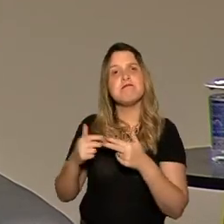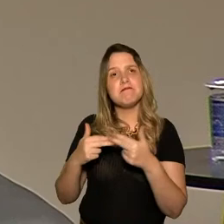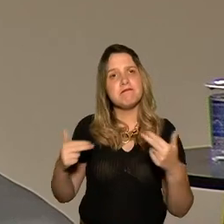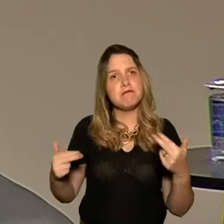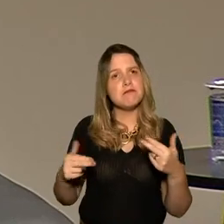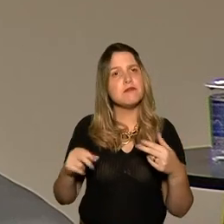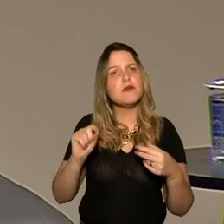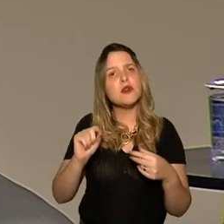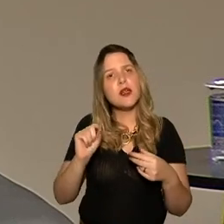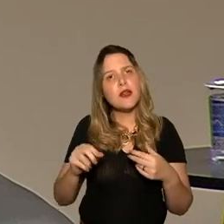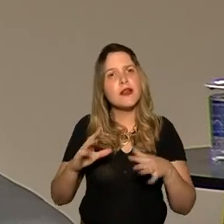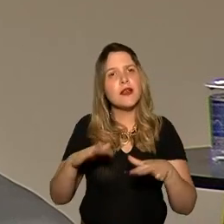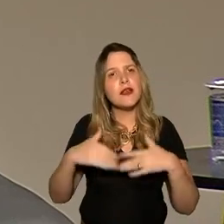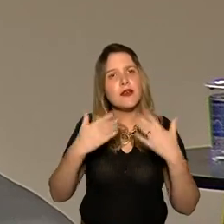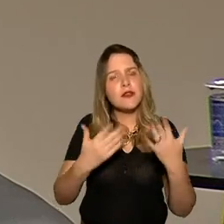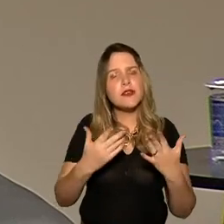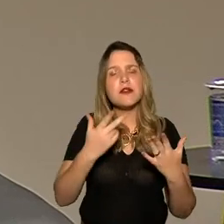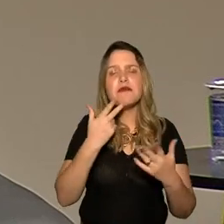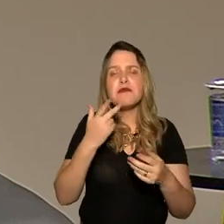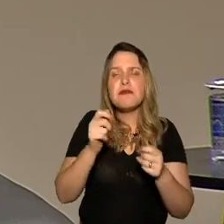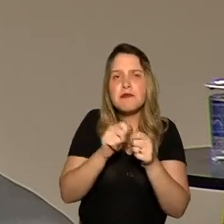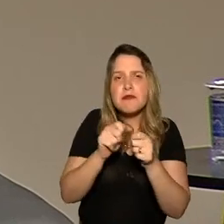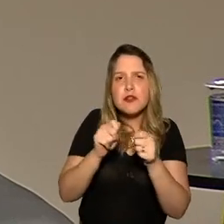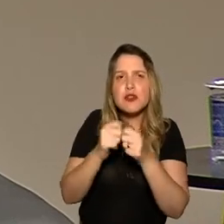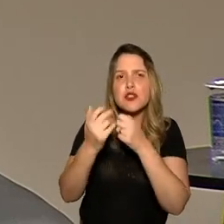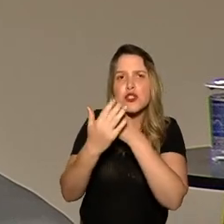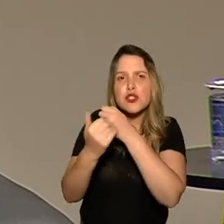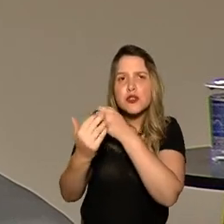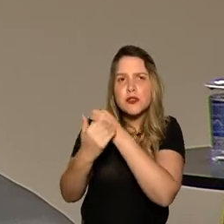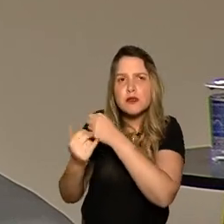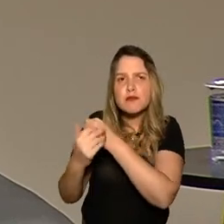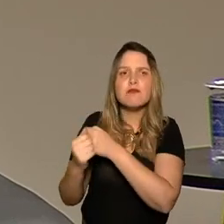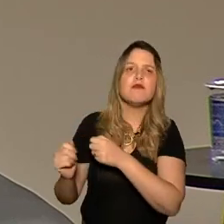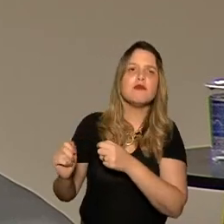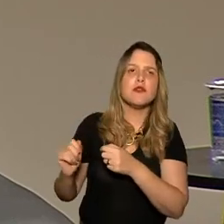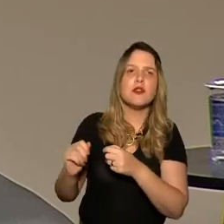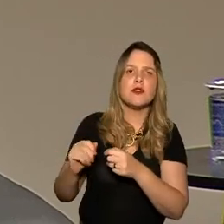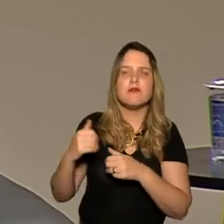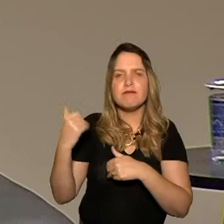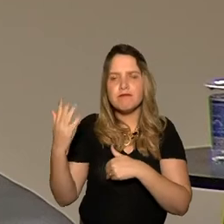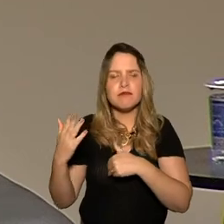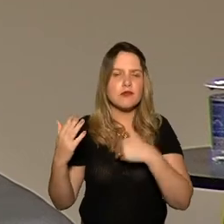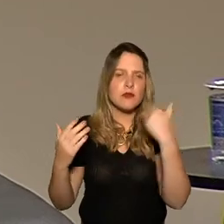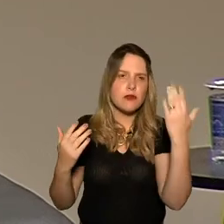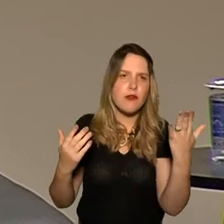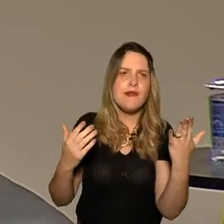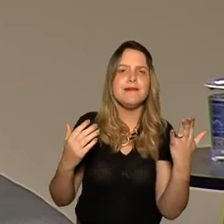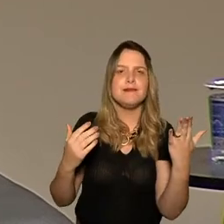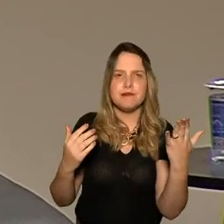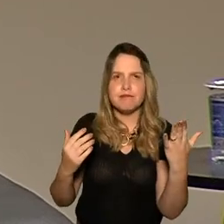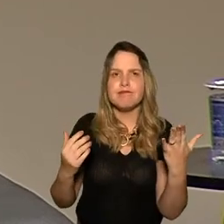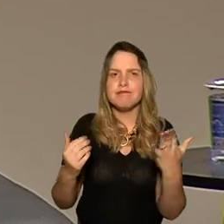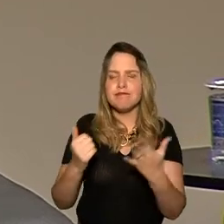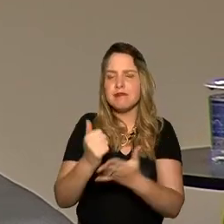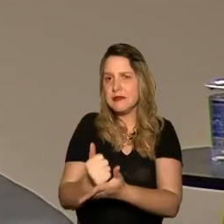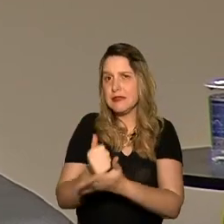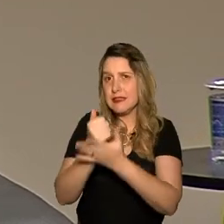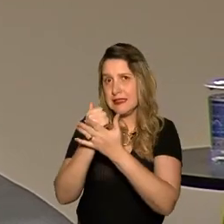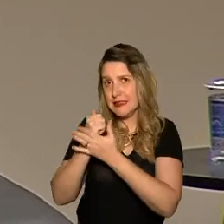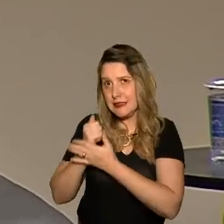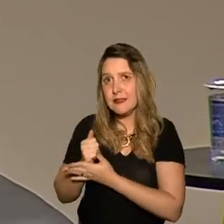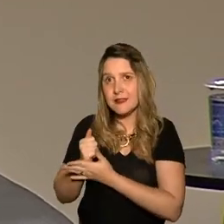e nesse trânsito eles fariam que ele chama de maneira simbólica e metafórica um tráfico